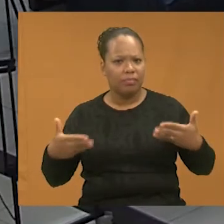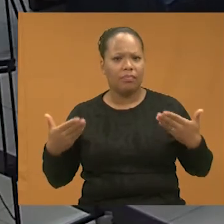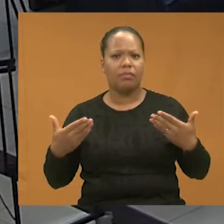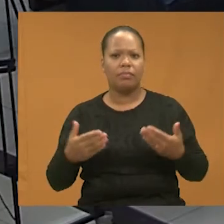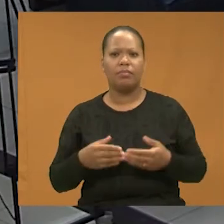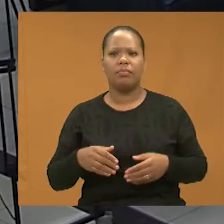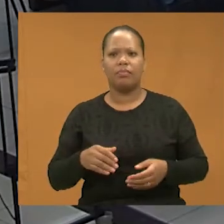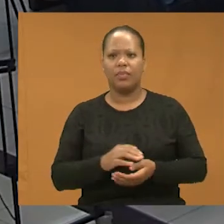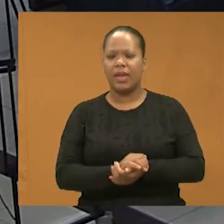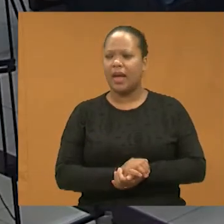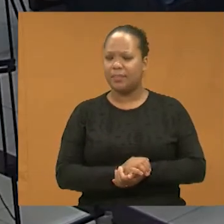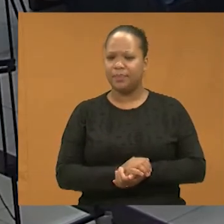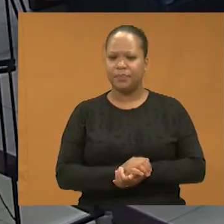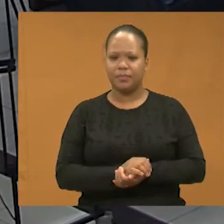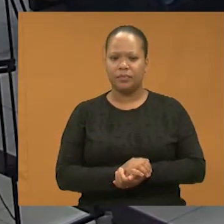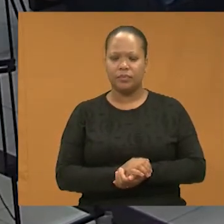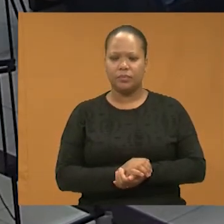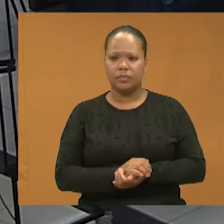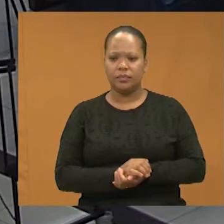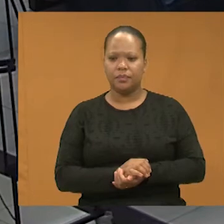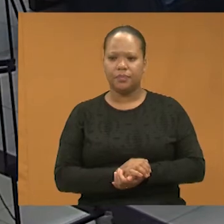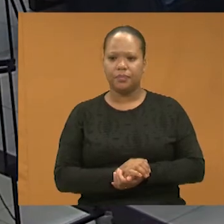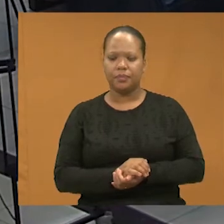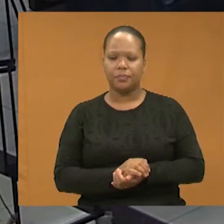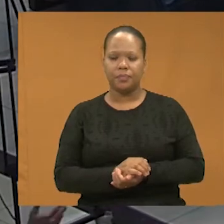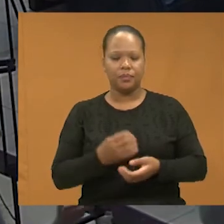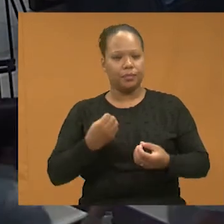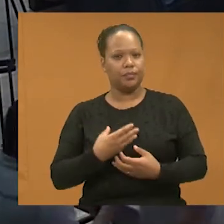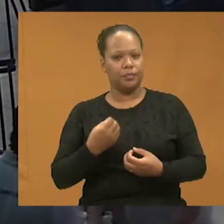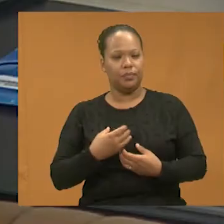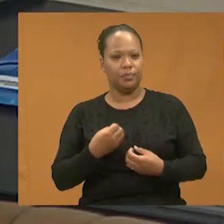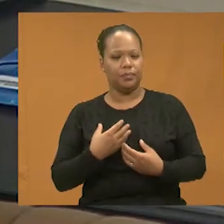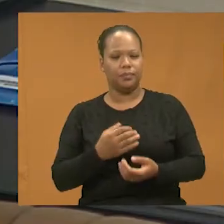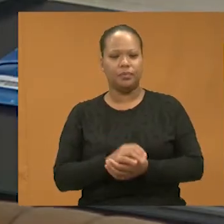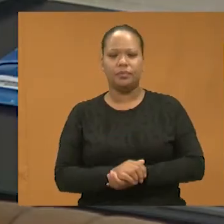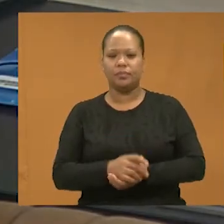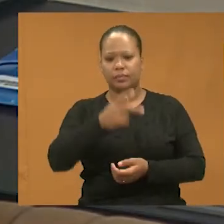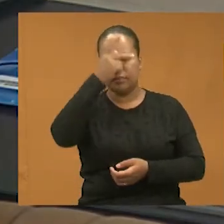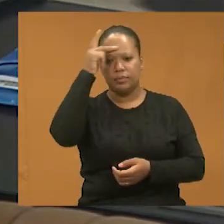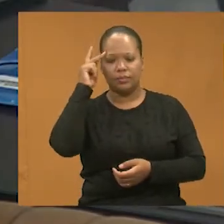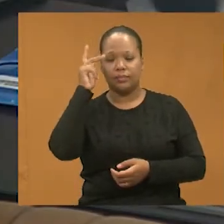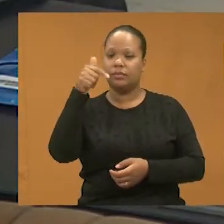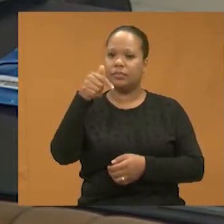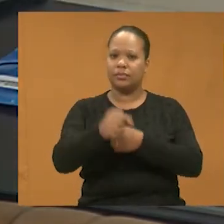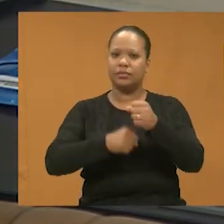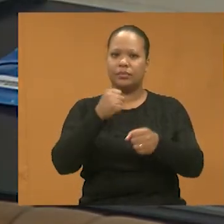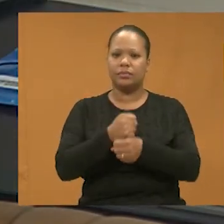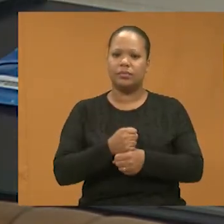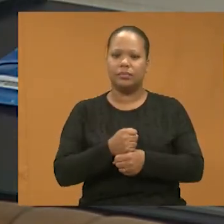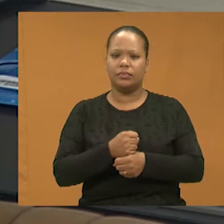Presidente, por favor, também quero falar sobre esse pedido de informação. Tem gente que tem 7 anos aqui, eu já